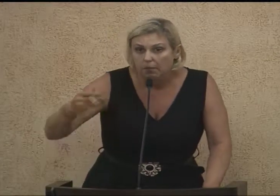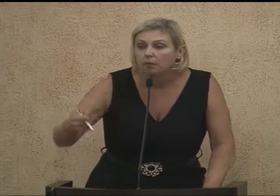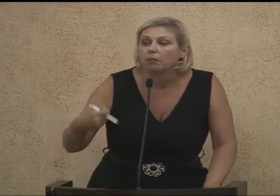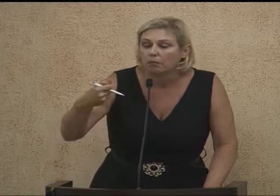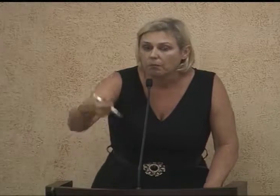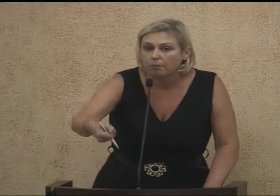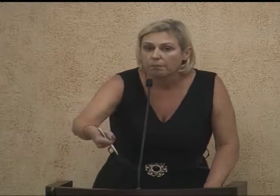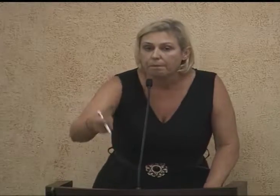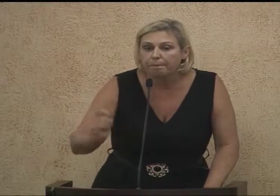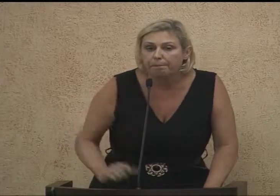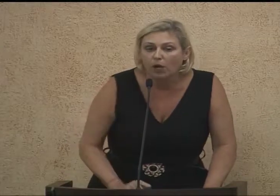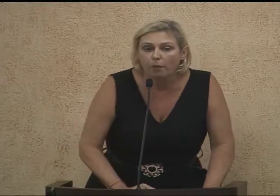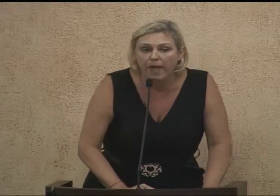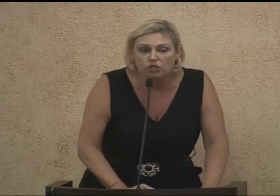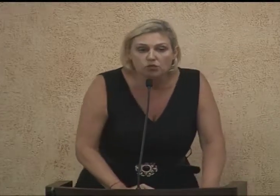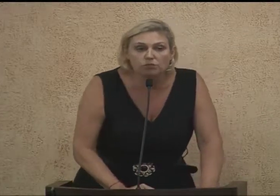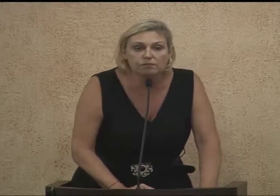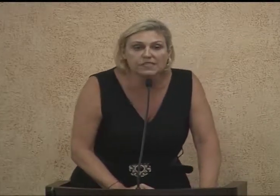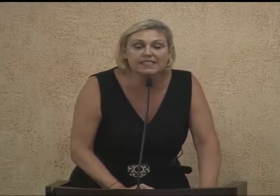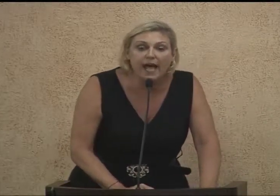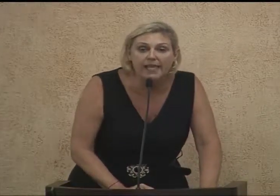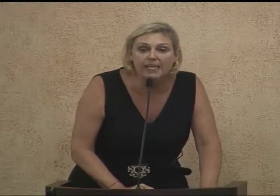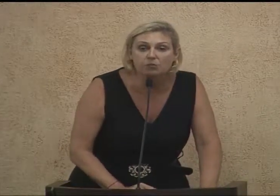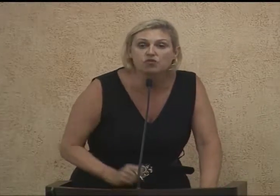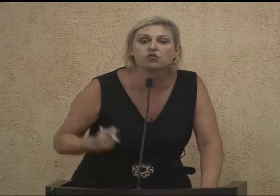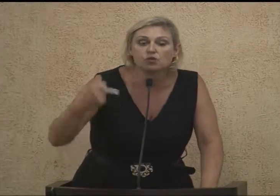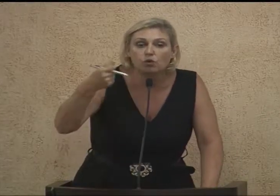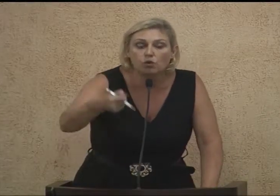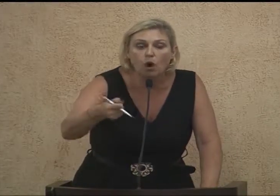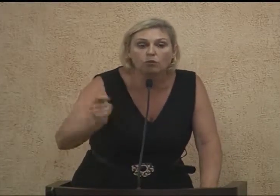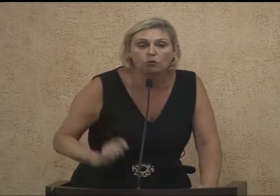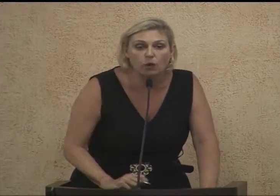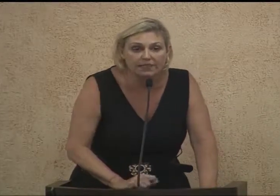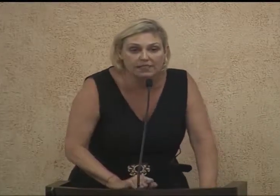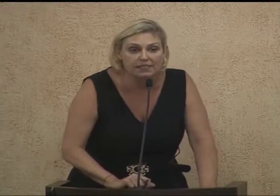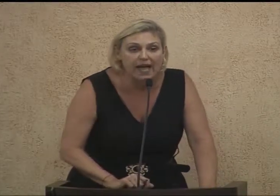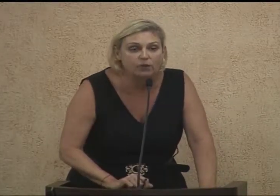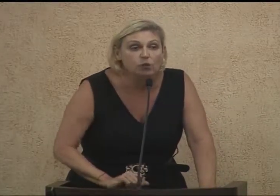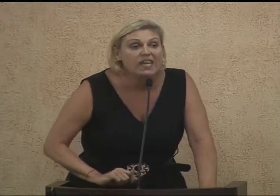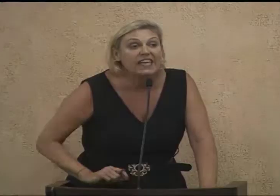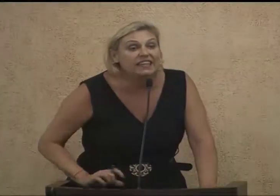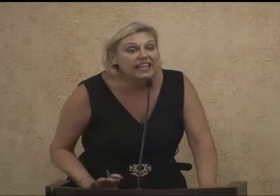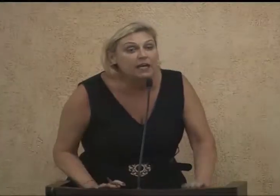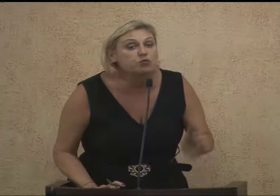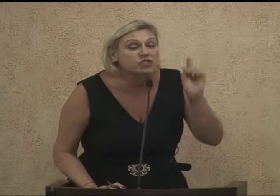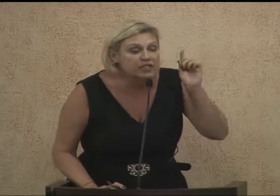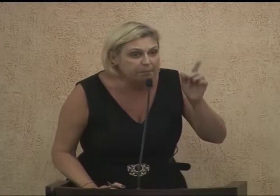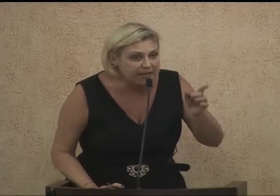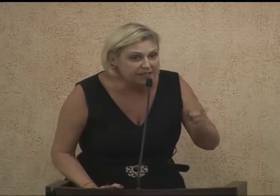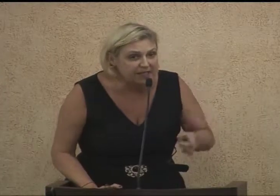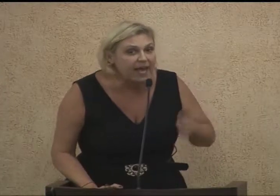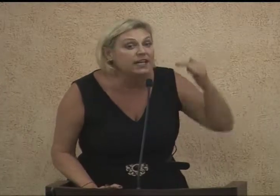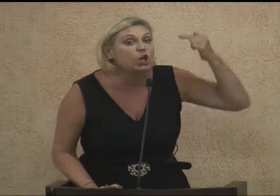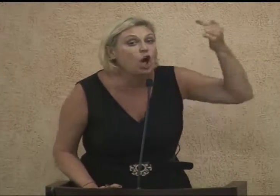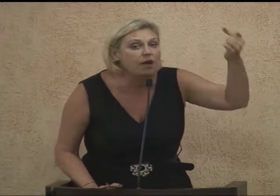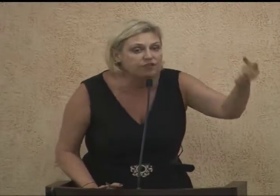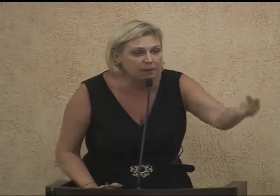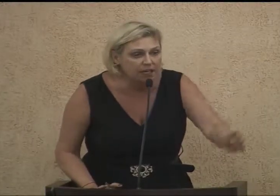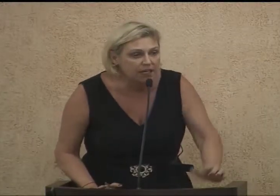passávamos pelo médico, saíamos com um atestado e tínhamos que